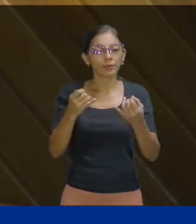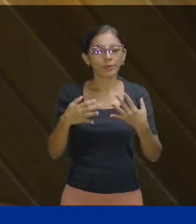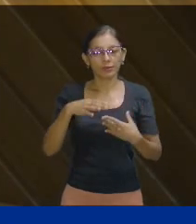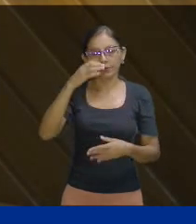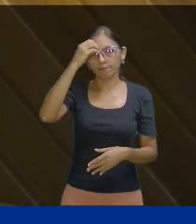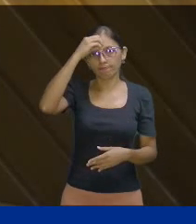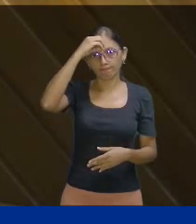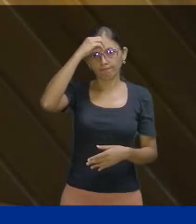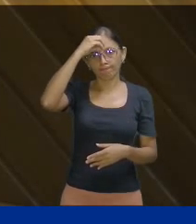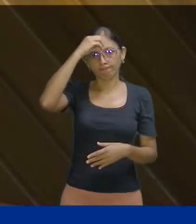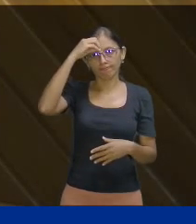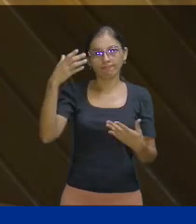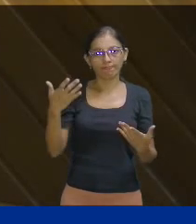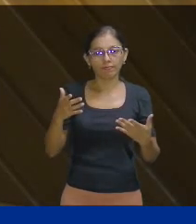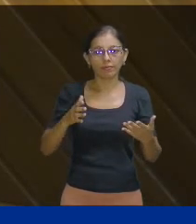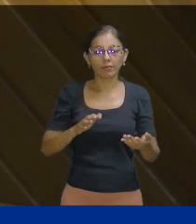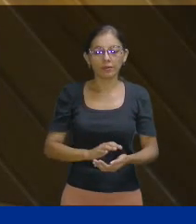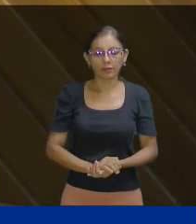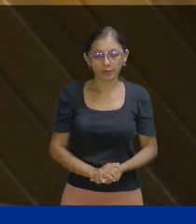e do periculum in mora.